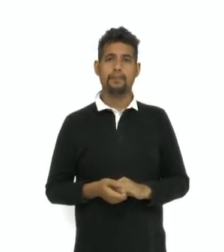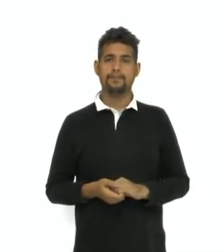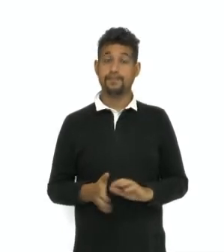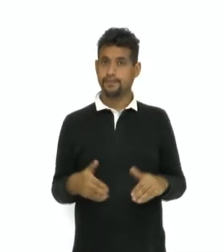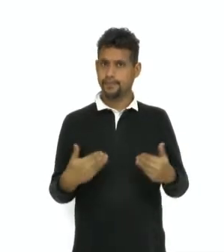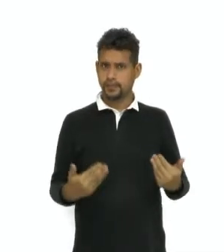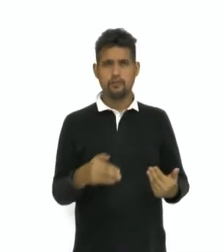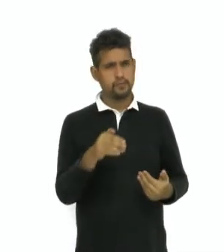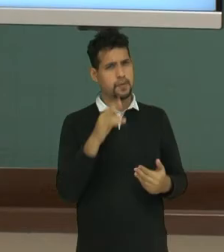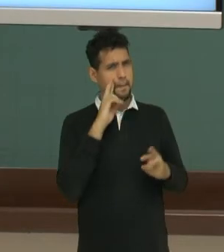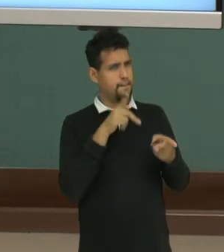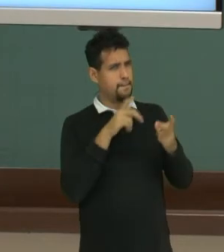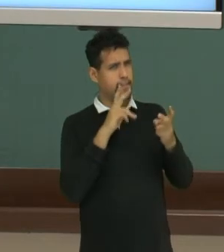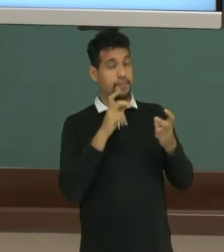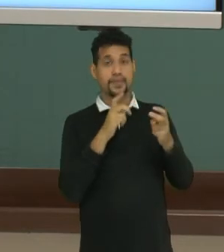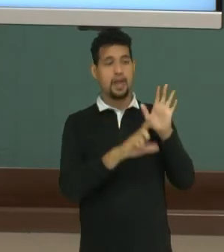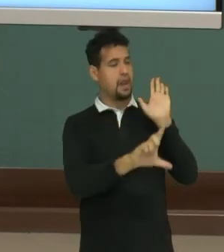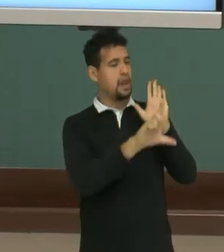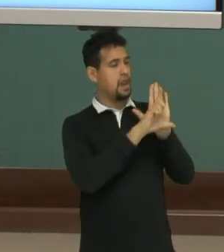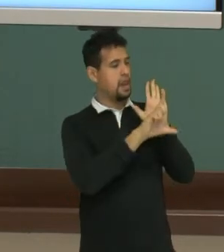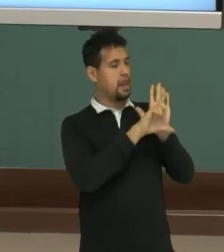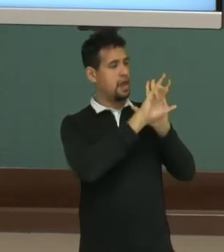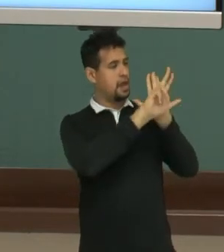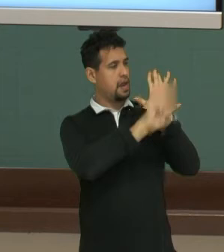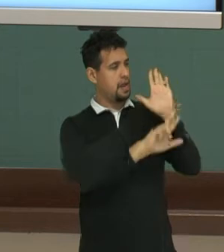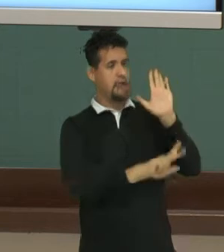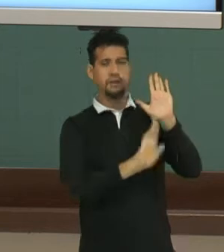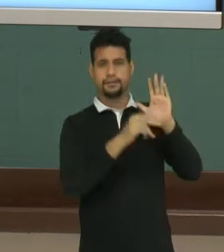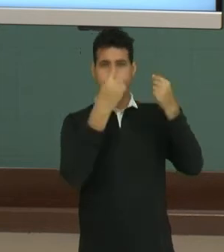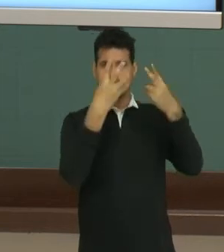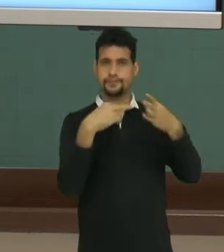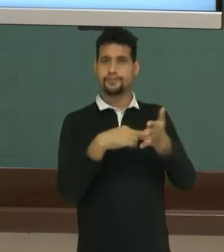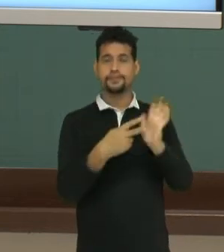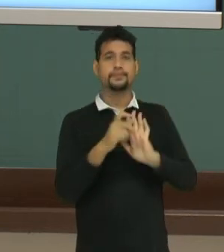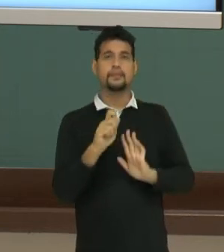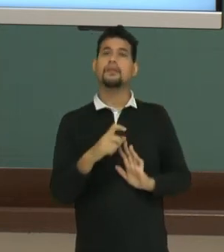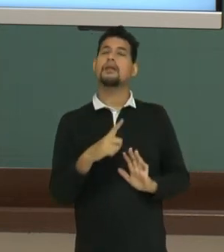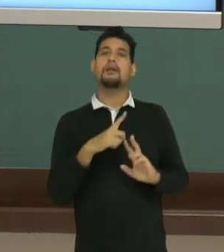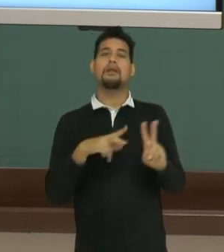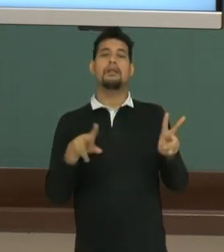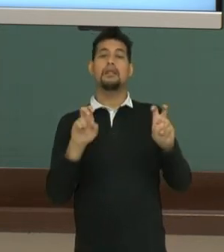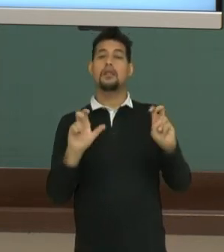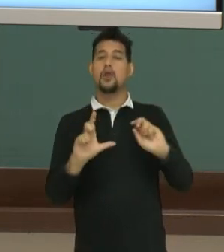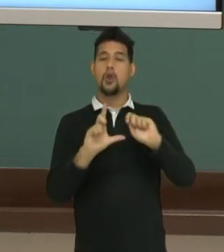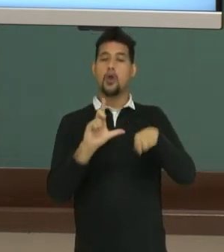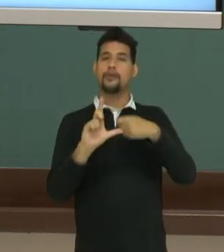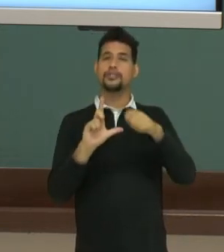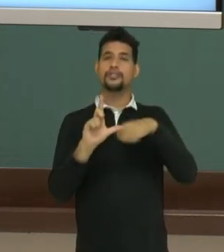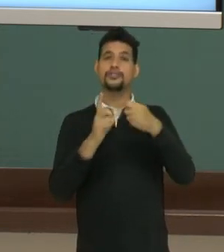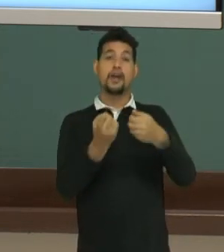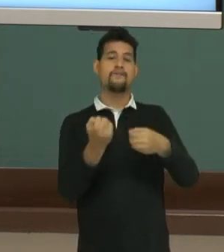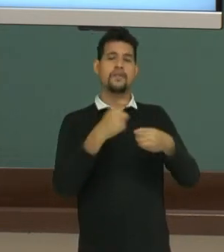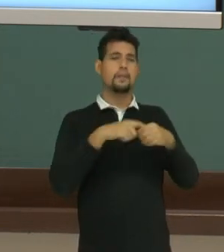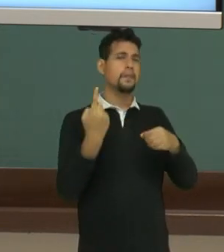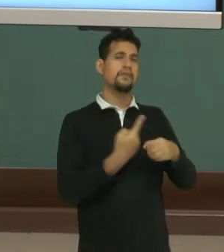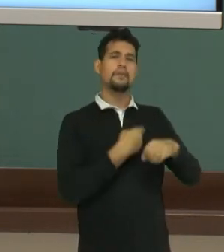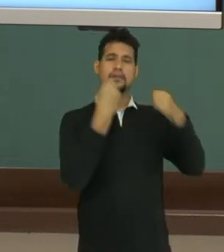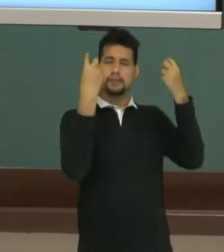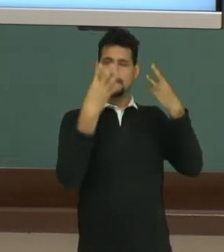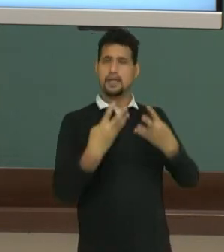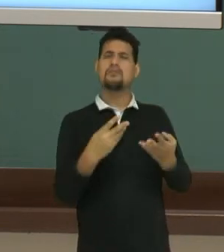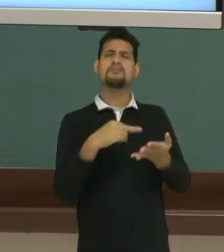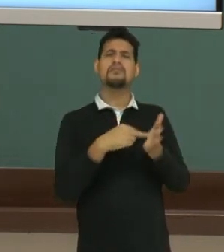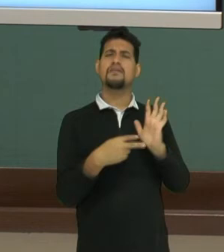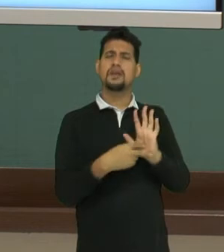Então, vocês viram que nas legislações que falamos antes, estava o termo logística reversa. Vamos falar um pouquinho sobre isso